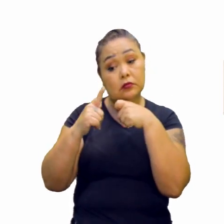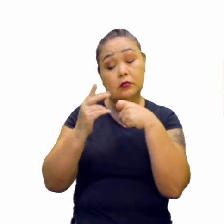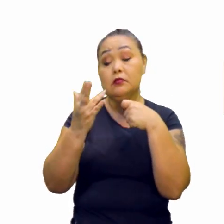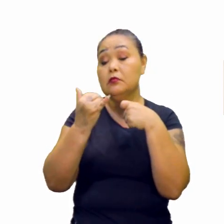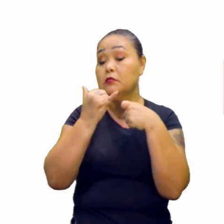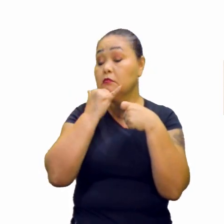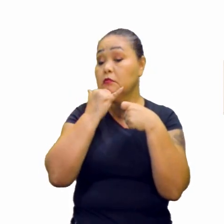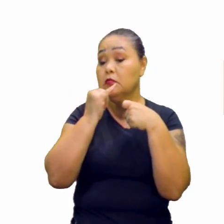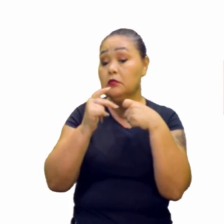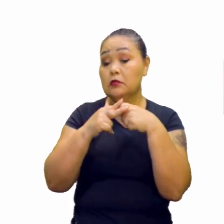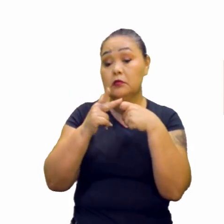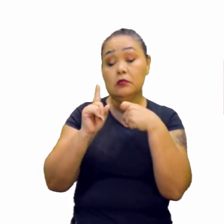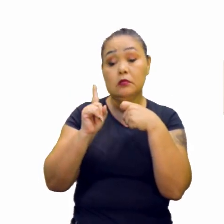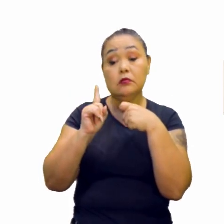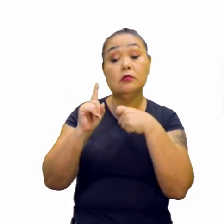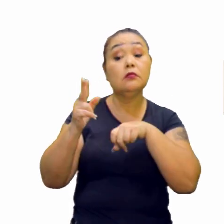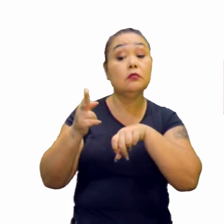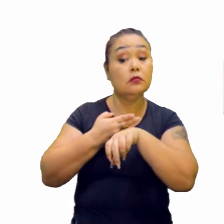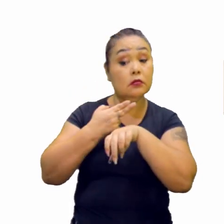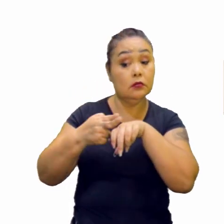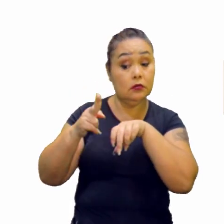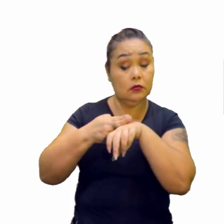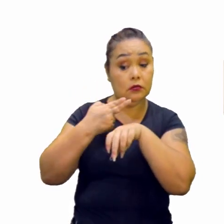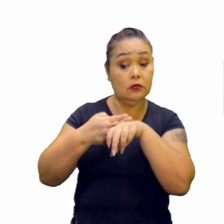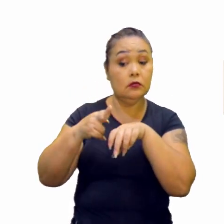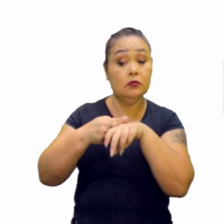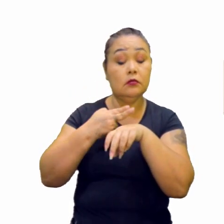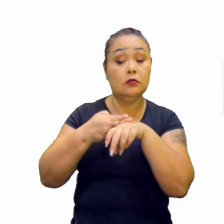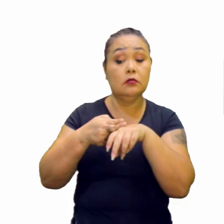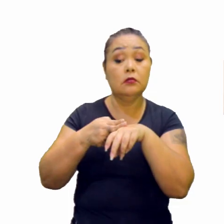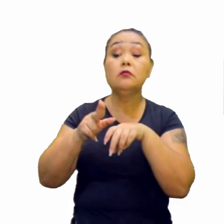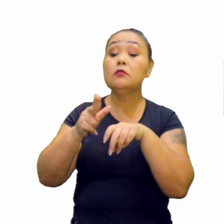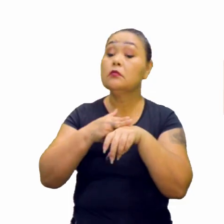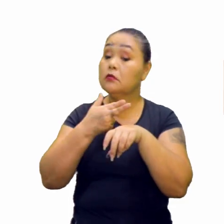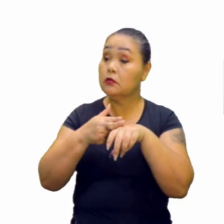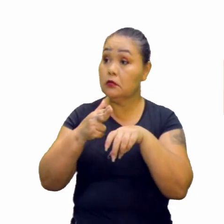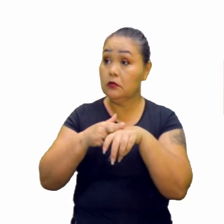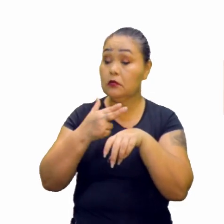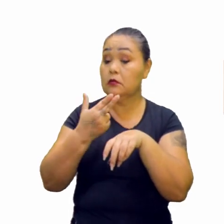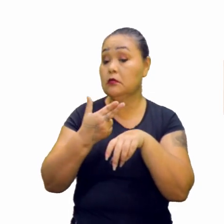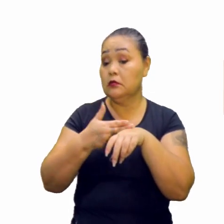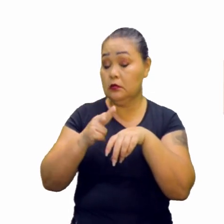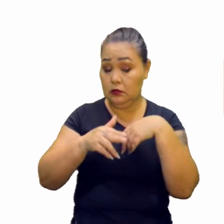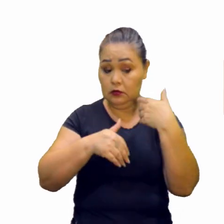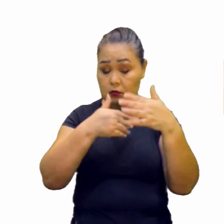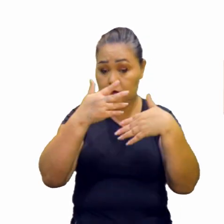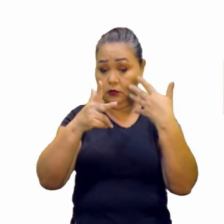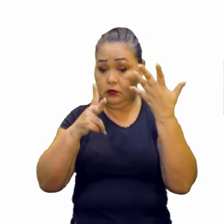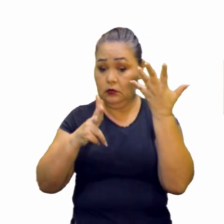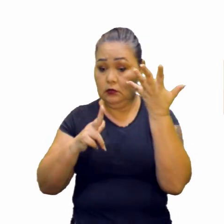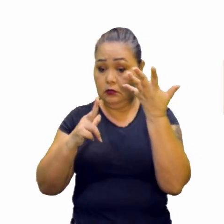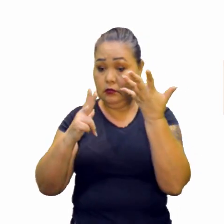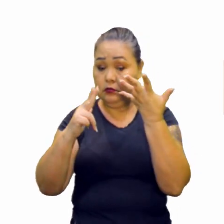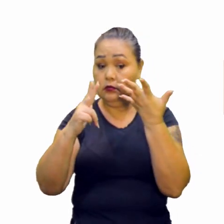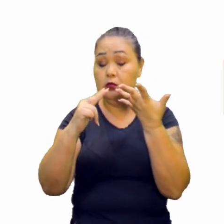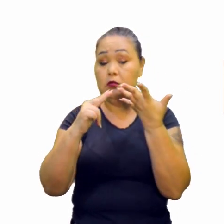Cupuaçu não, cacau. Né? O cacau, durante o processo de poda dele, o fuste, que é a parte do